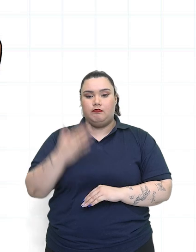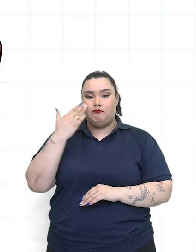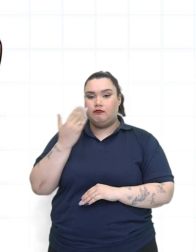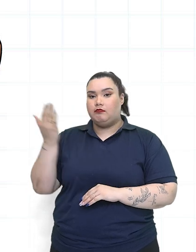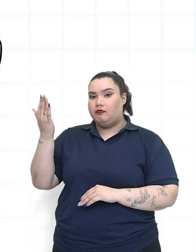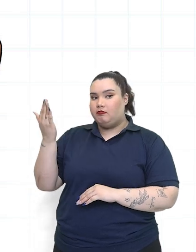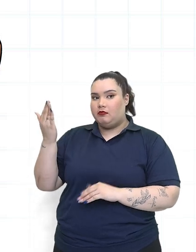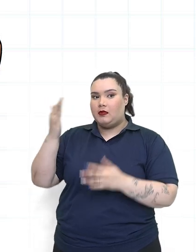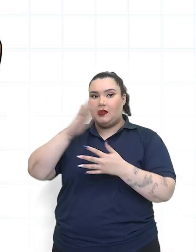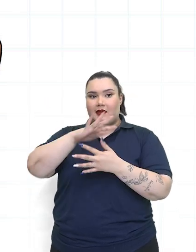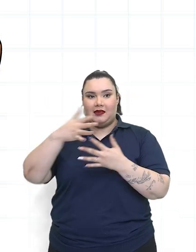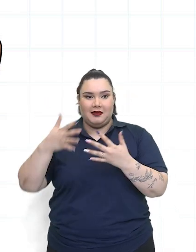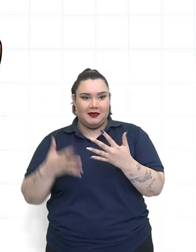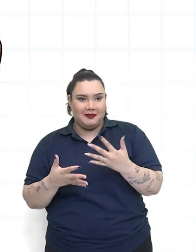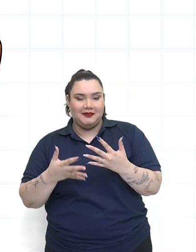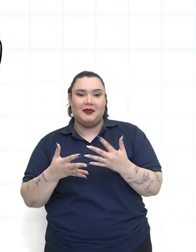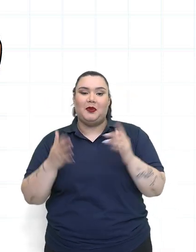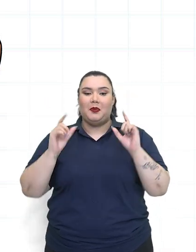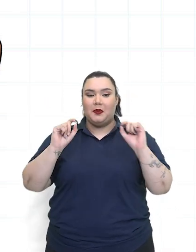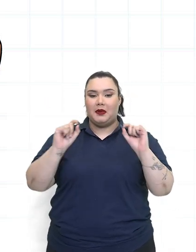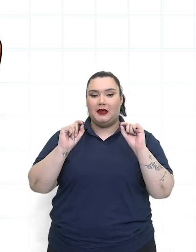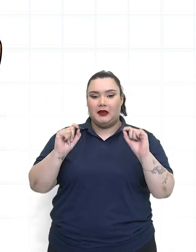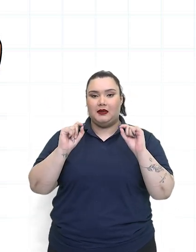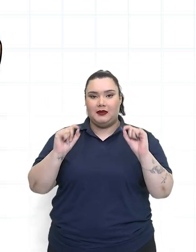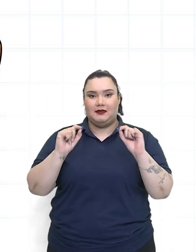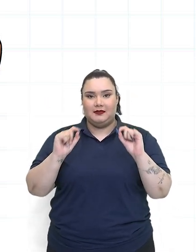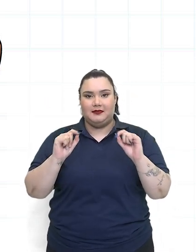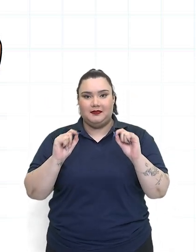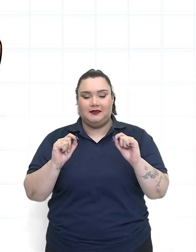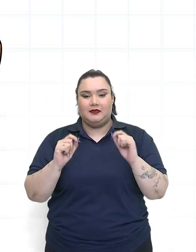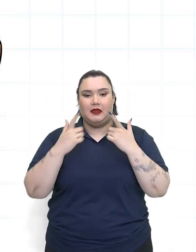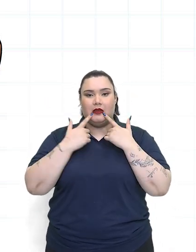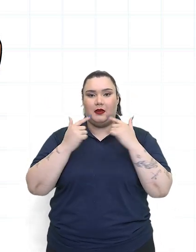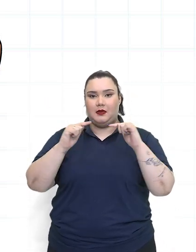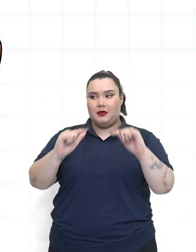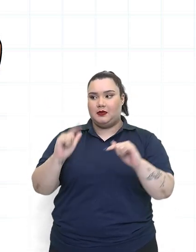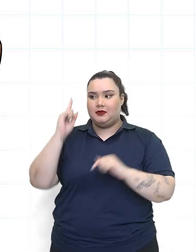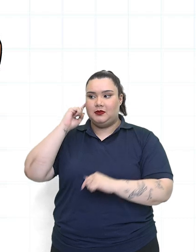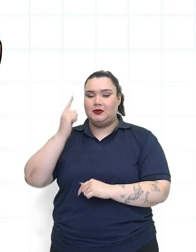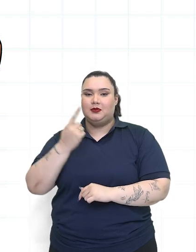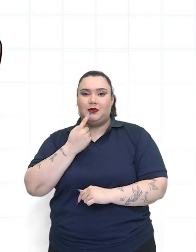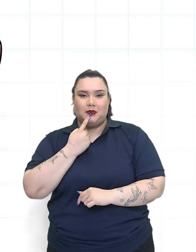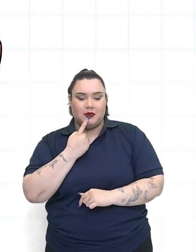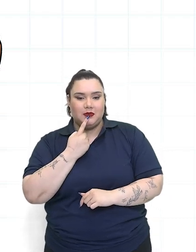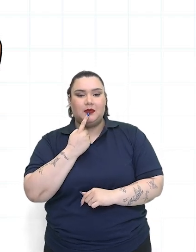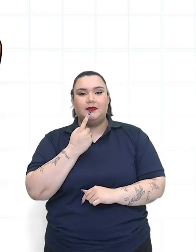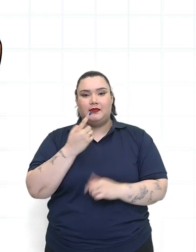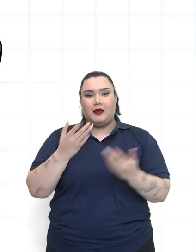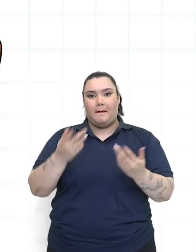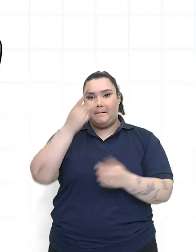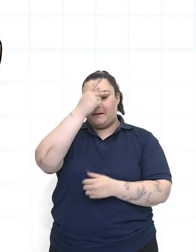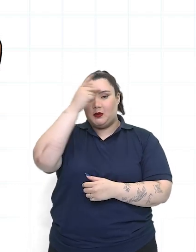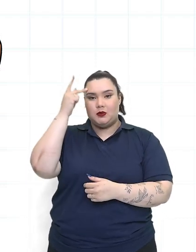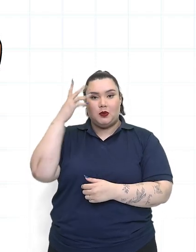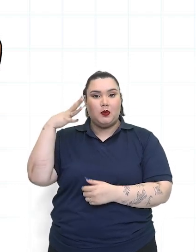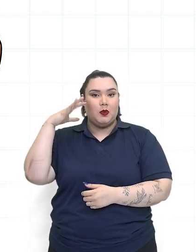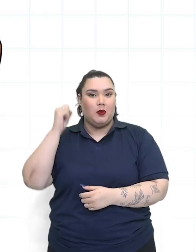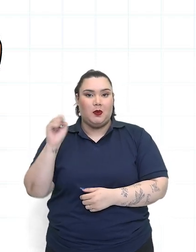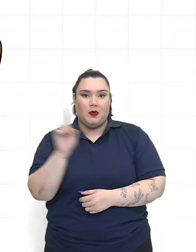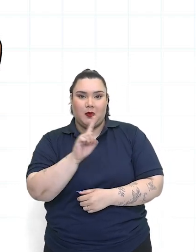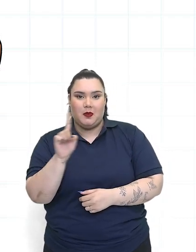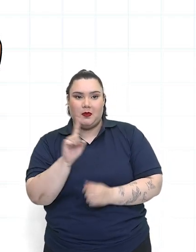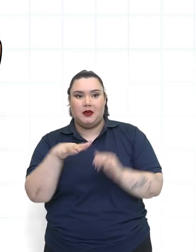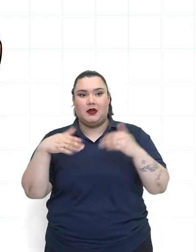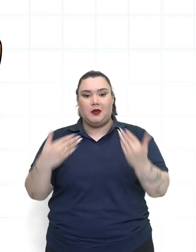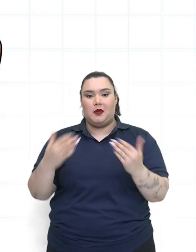Libras, né, que é a linguagem aí dos surdos, mudos, né, das pessoas que não ouvem. Então,